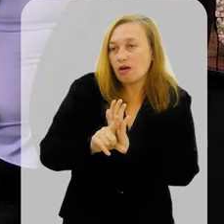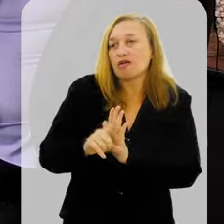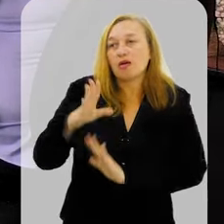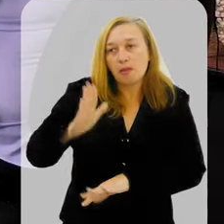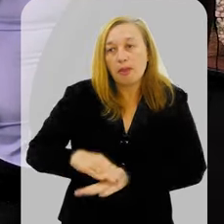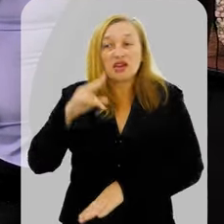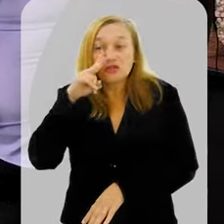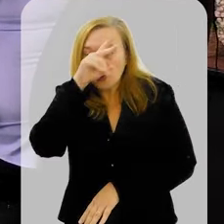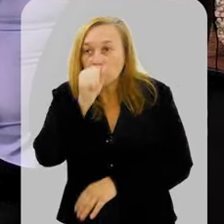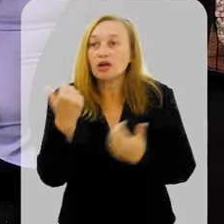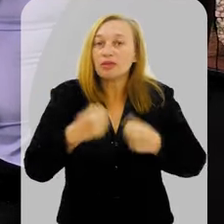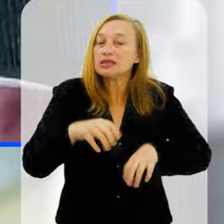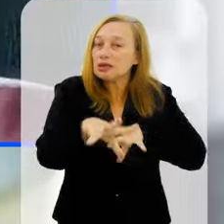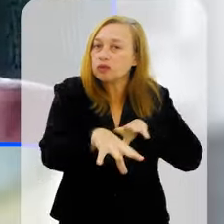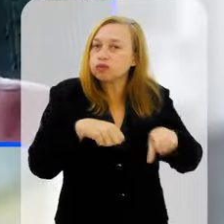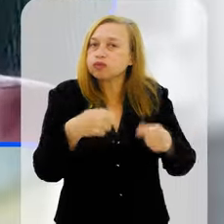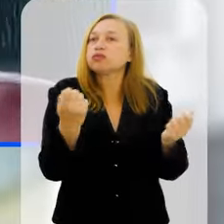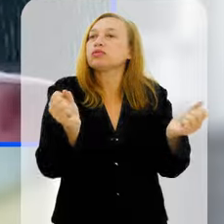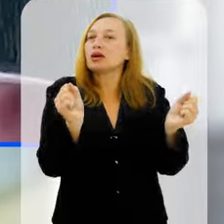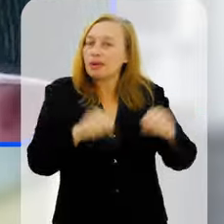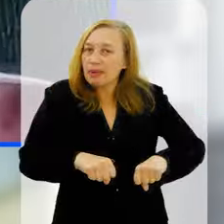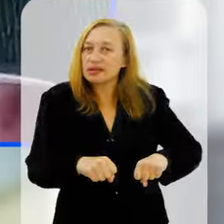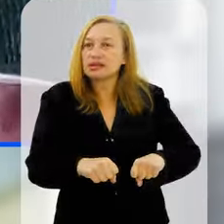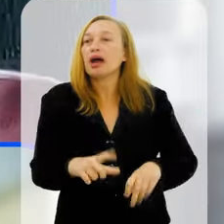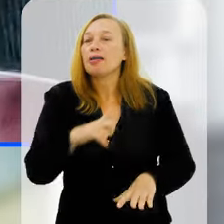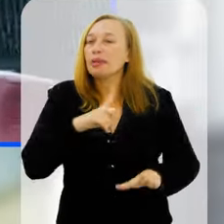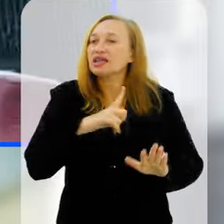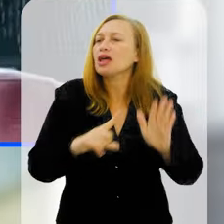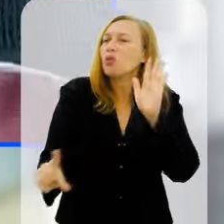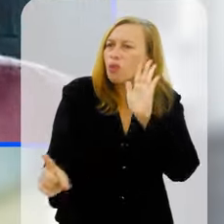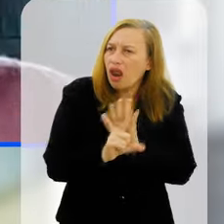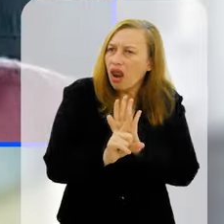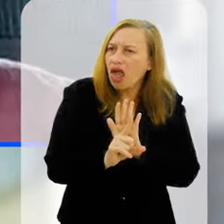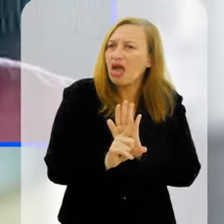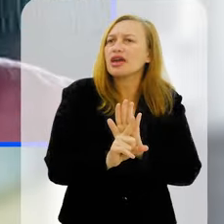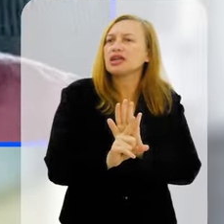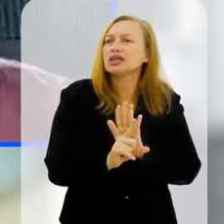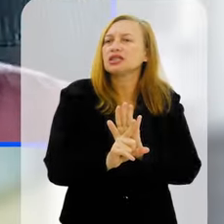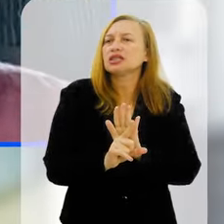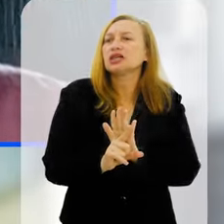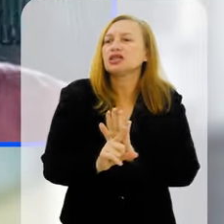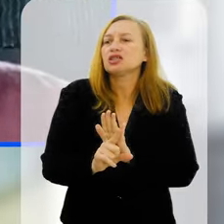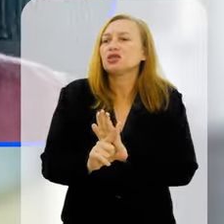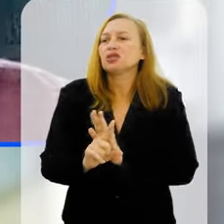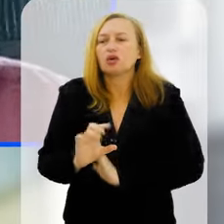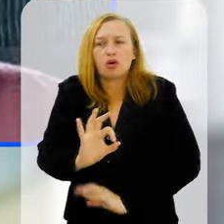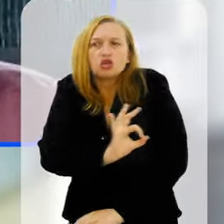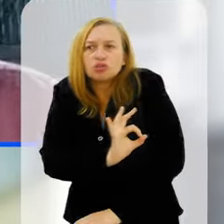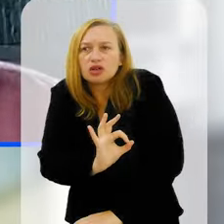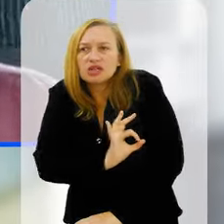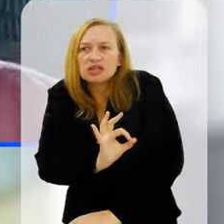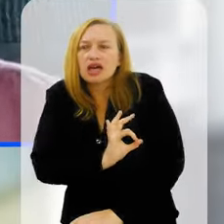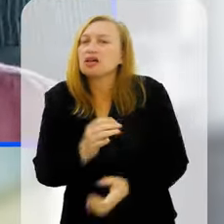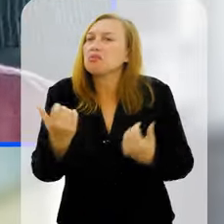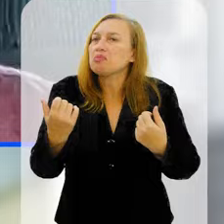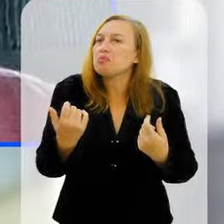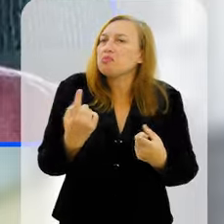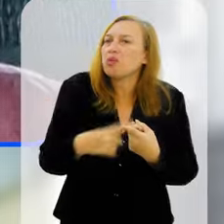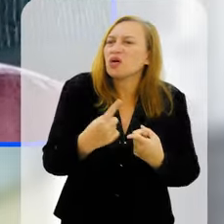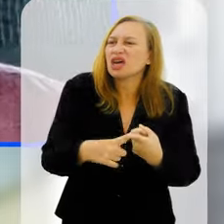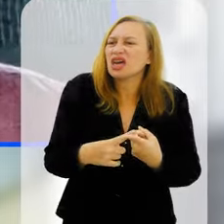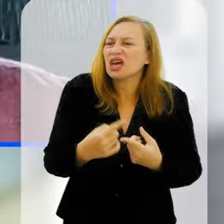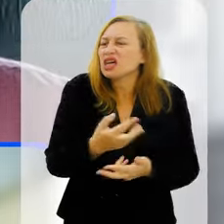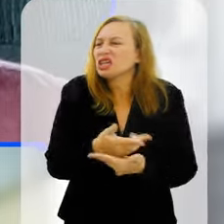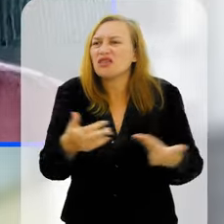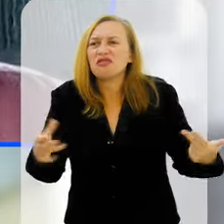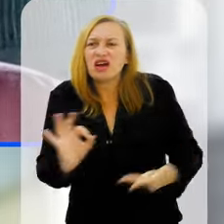mais forte. E também vamos capacitar, até uma sugestão de lei aí, vamos capacitar os agentes